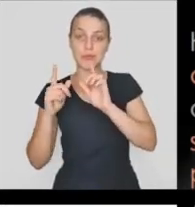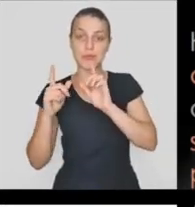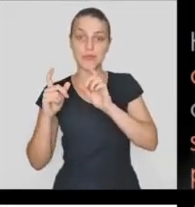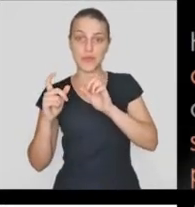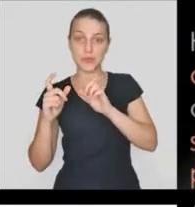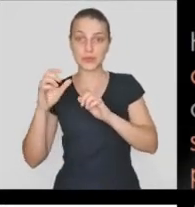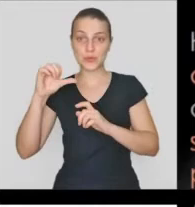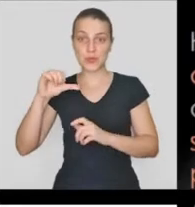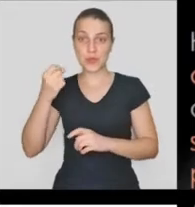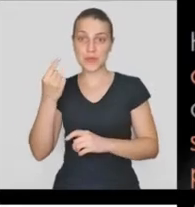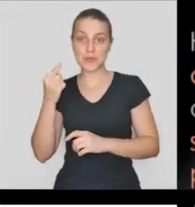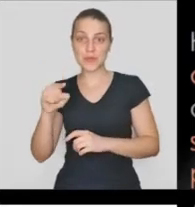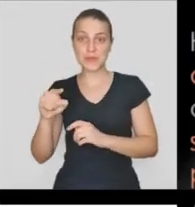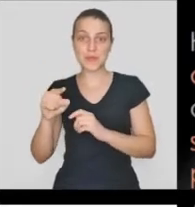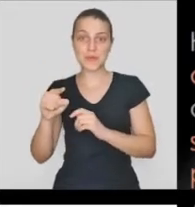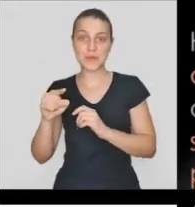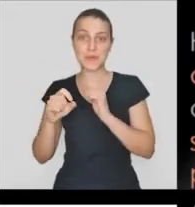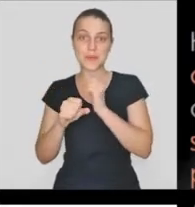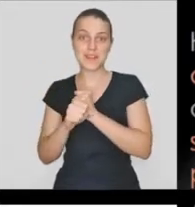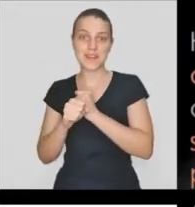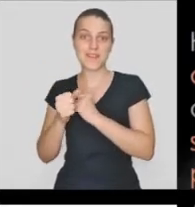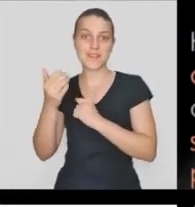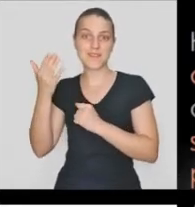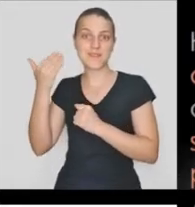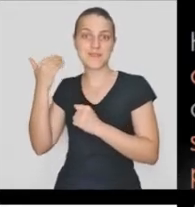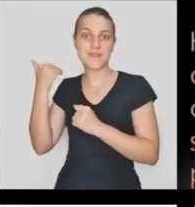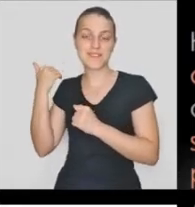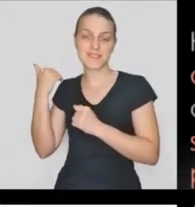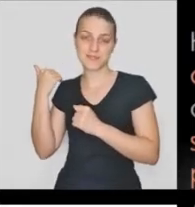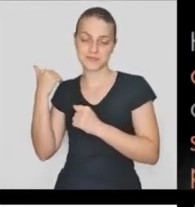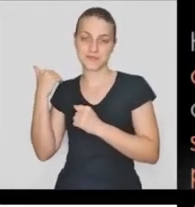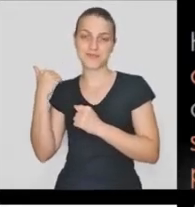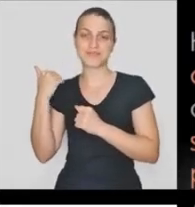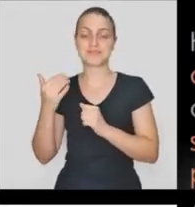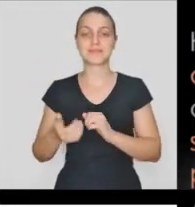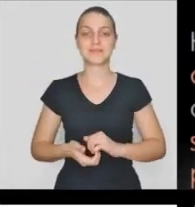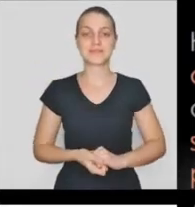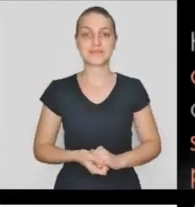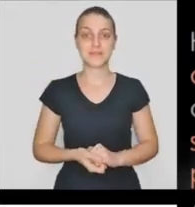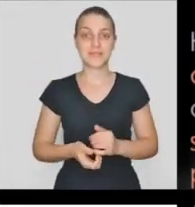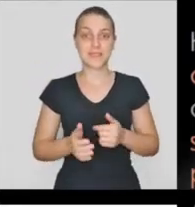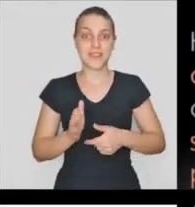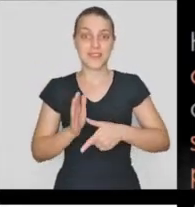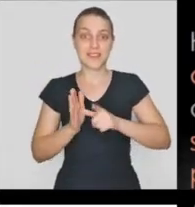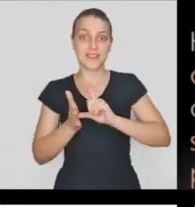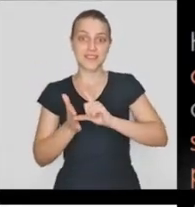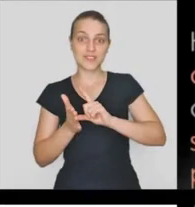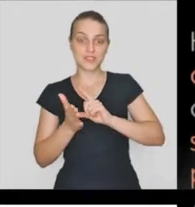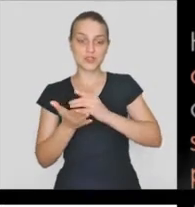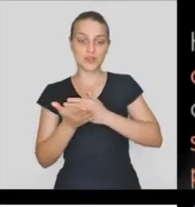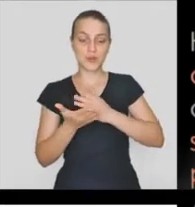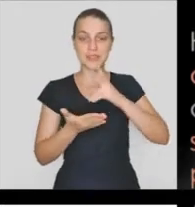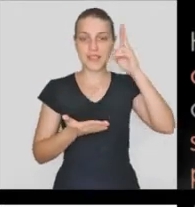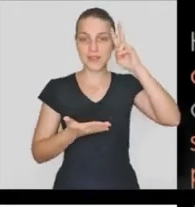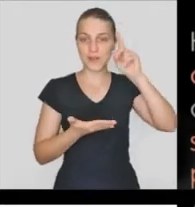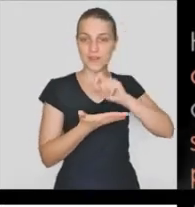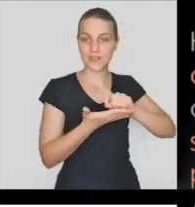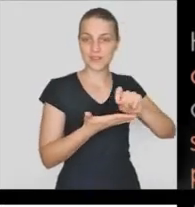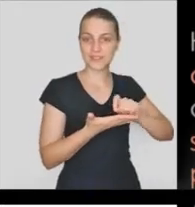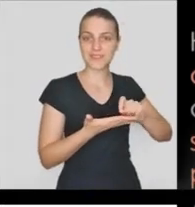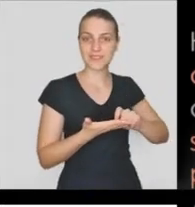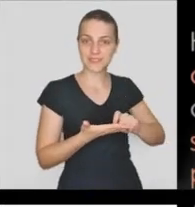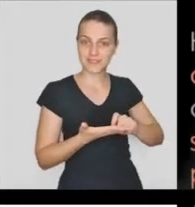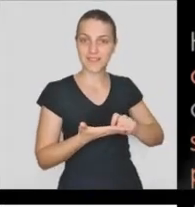história. O início da história se deu quando a escrita passou a ser usada para registrar as coisas humanas,